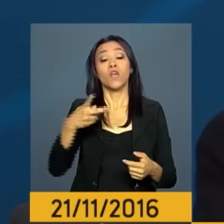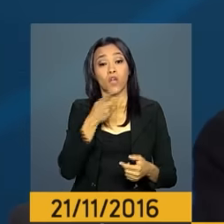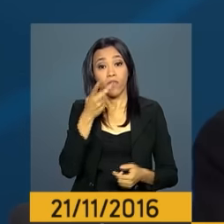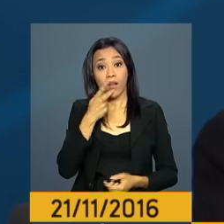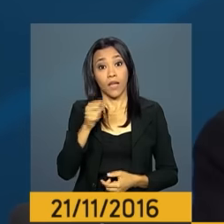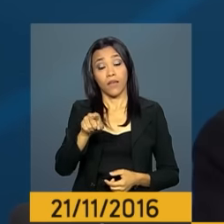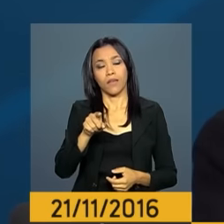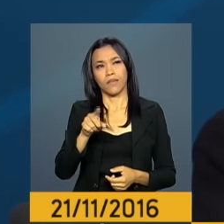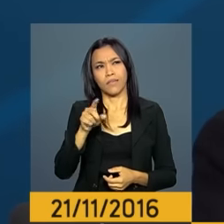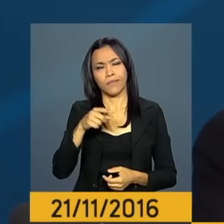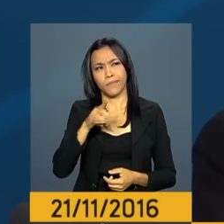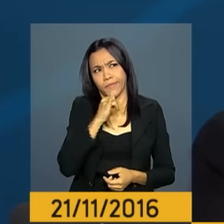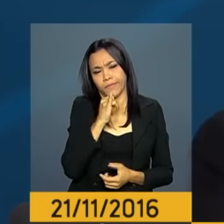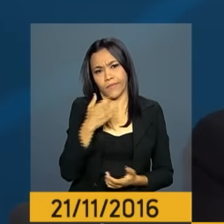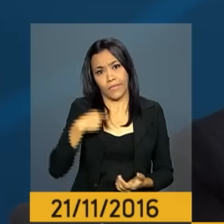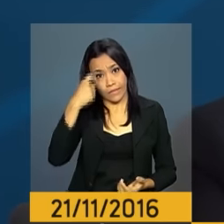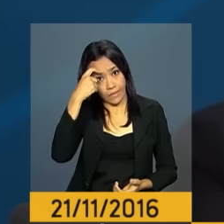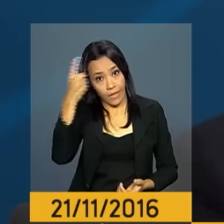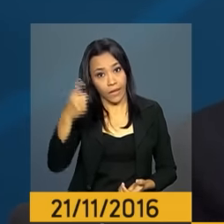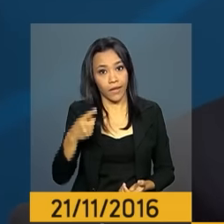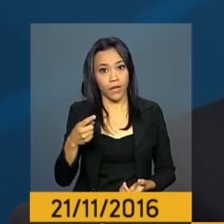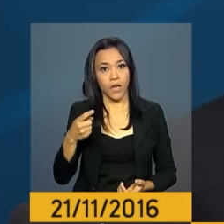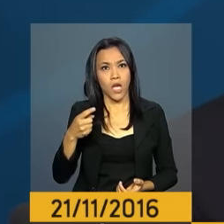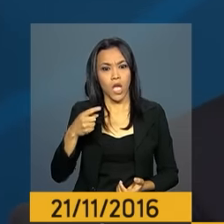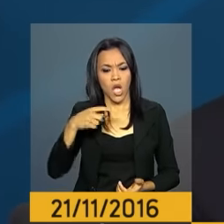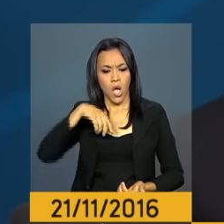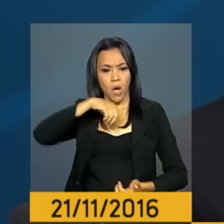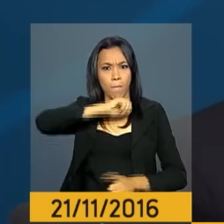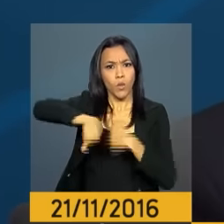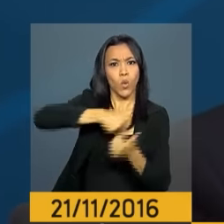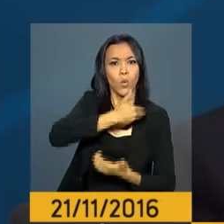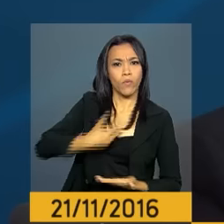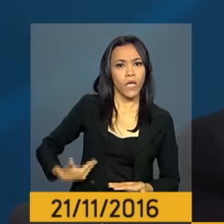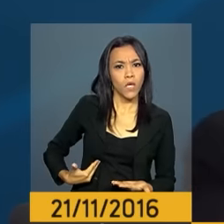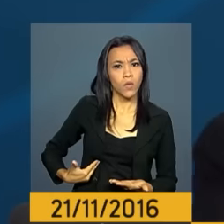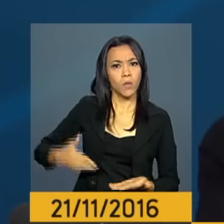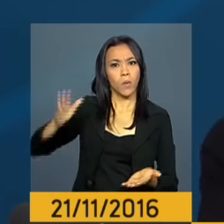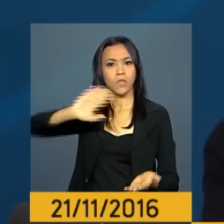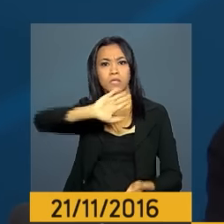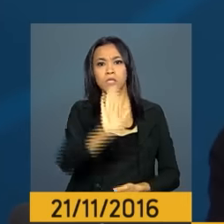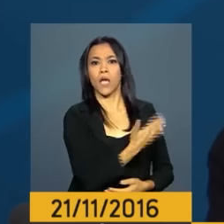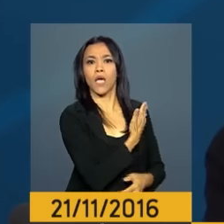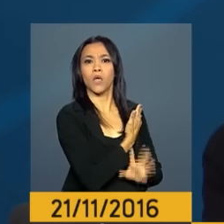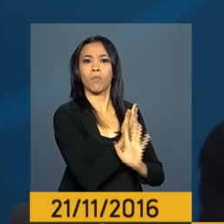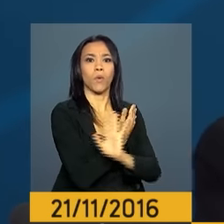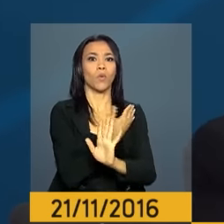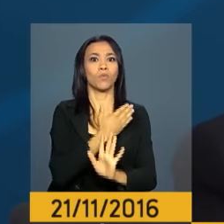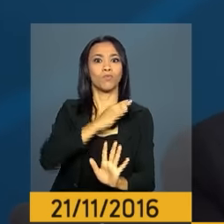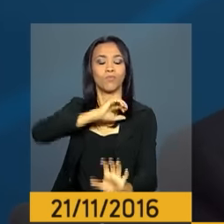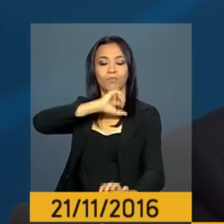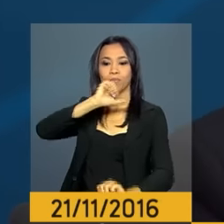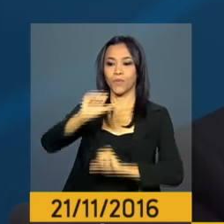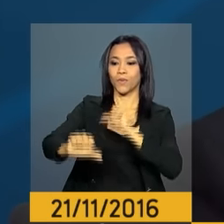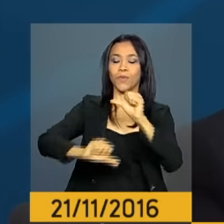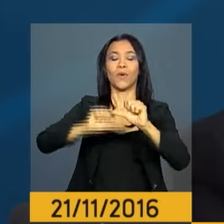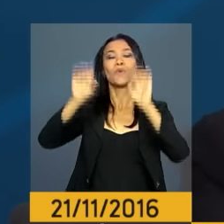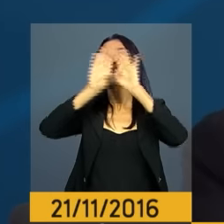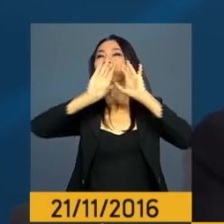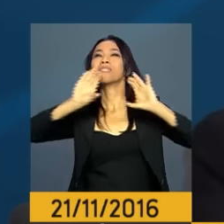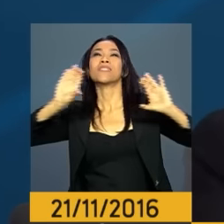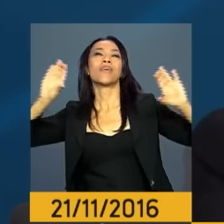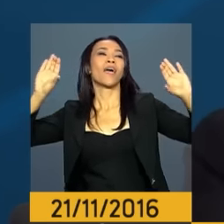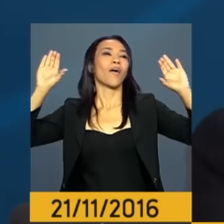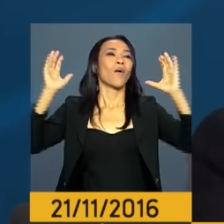a ideia de que, digamos assim, bastou mudar o governo que tudo se transformou num céu azul e